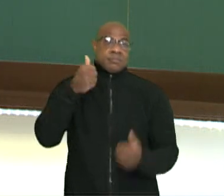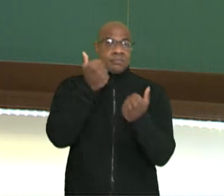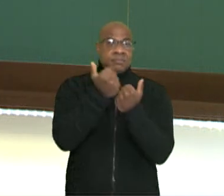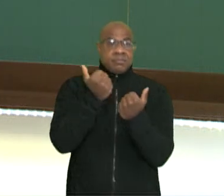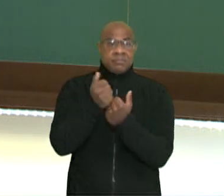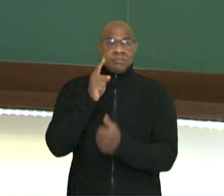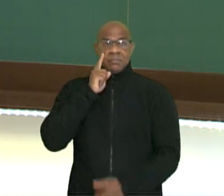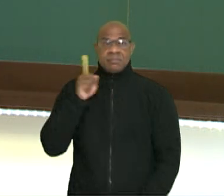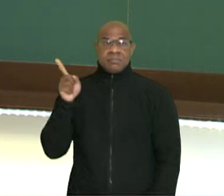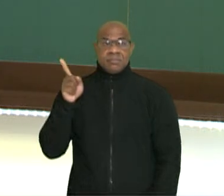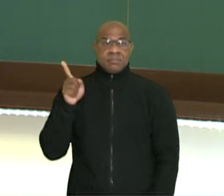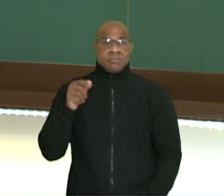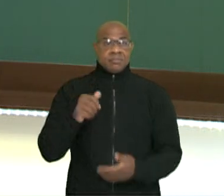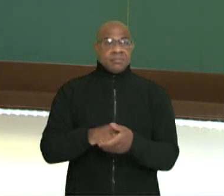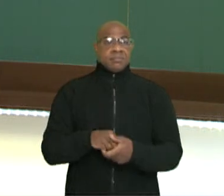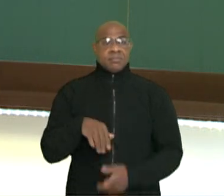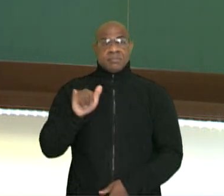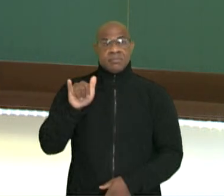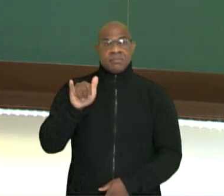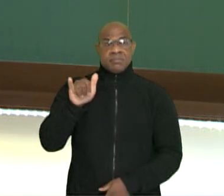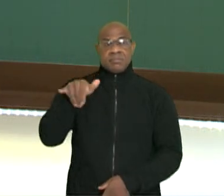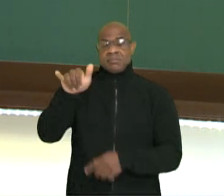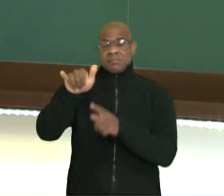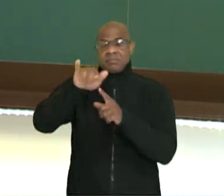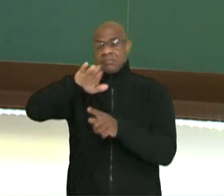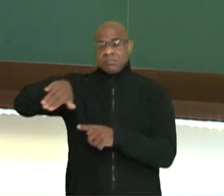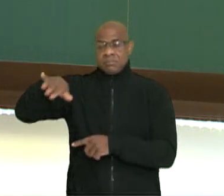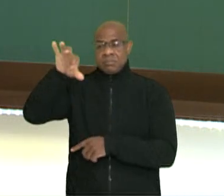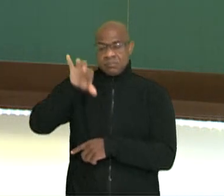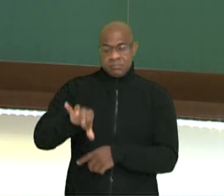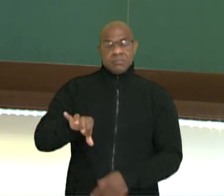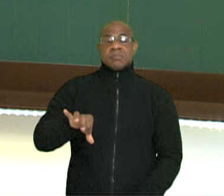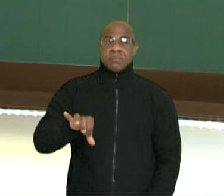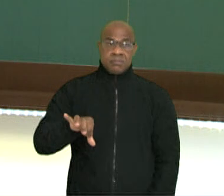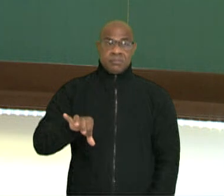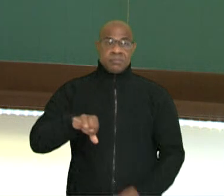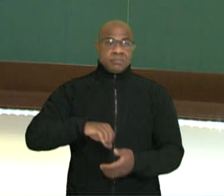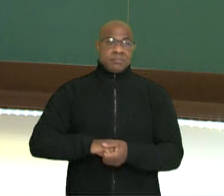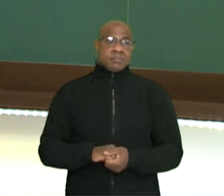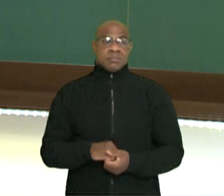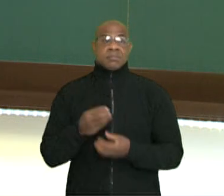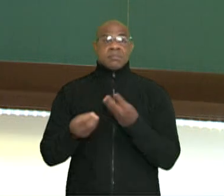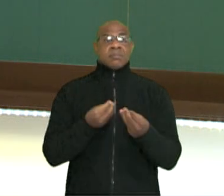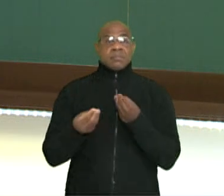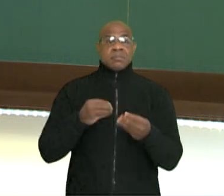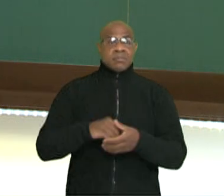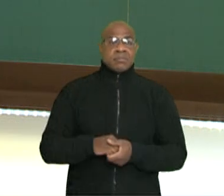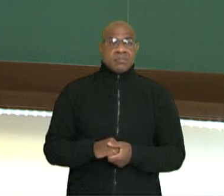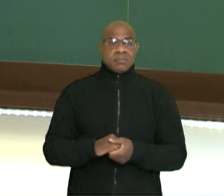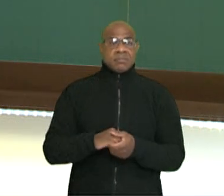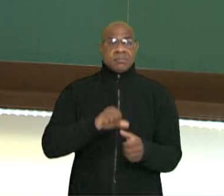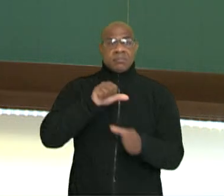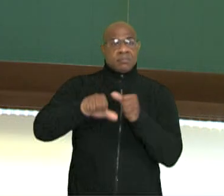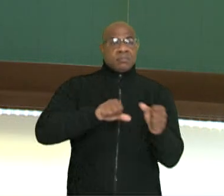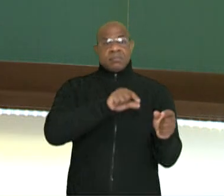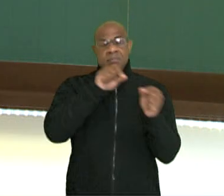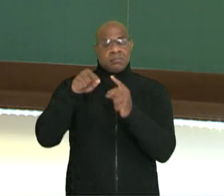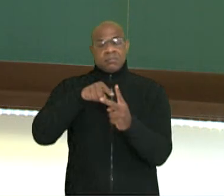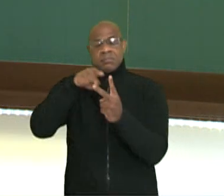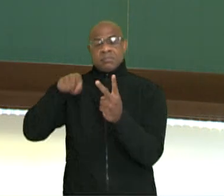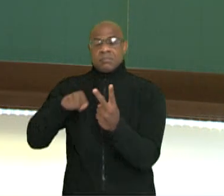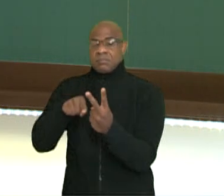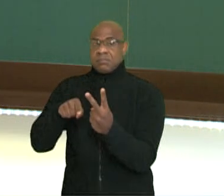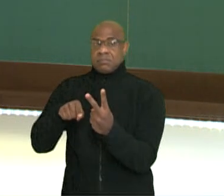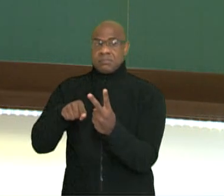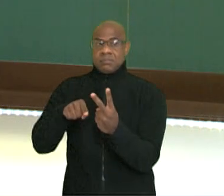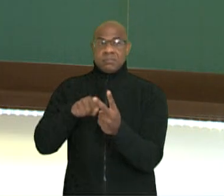quadrado era igual a y. Se o y é 9, tiro o y, ponho 9 no lugar. Como é que eu me livro do quadrado? Passa a raiz. Lembrando